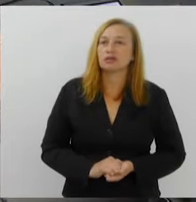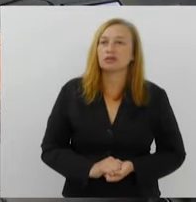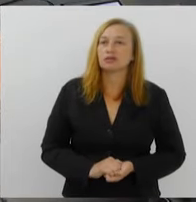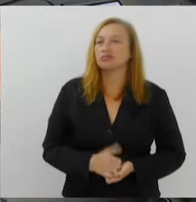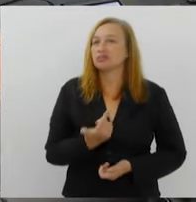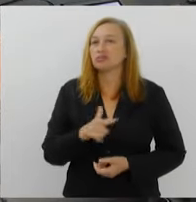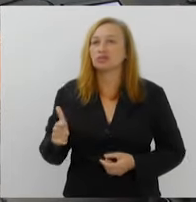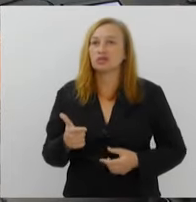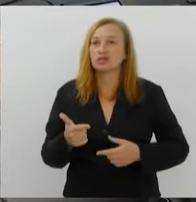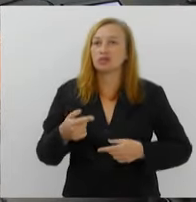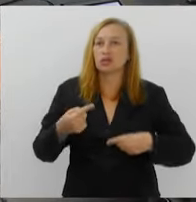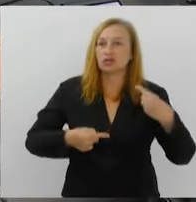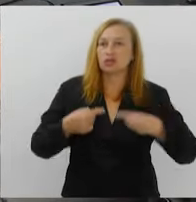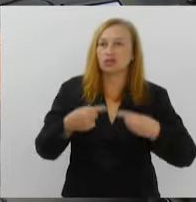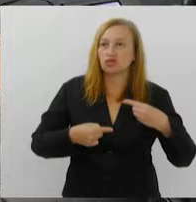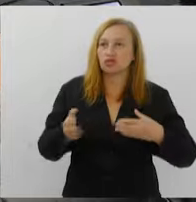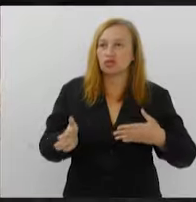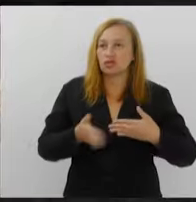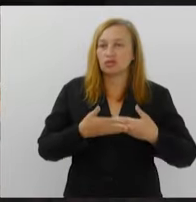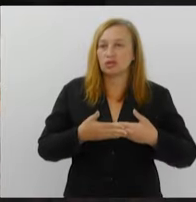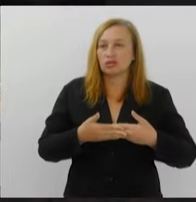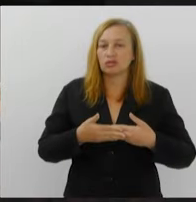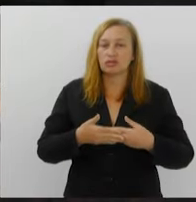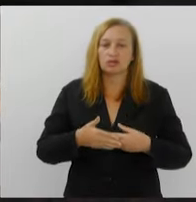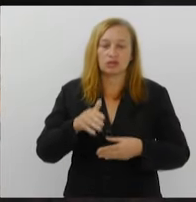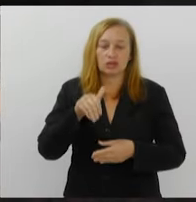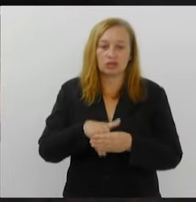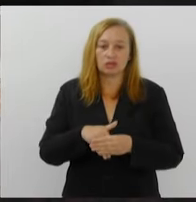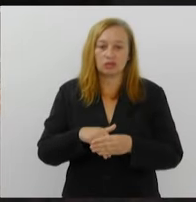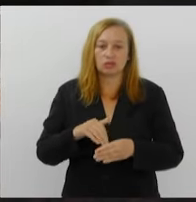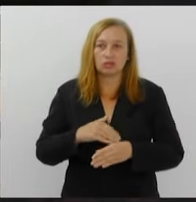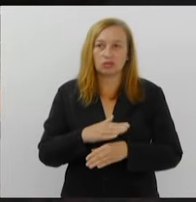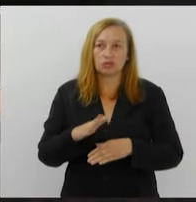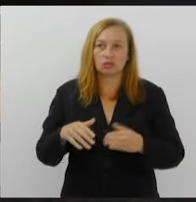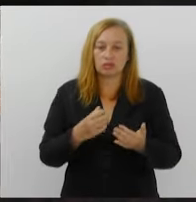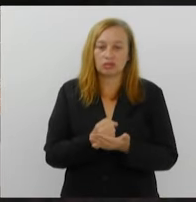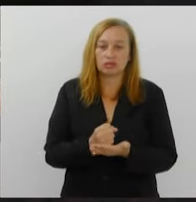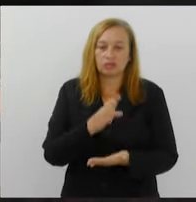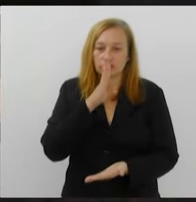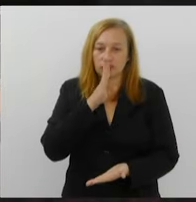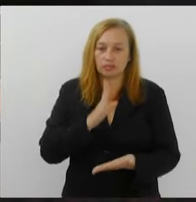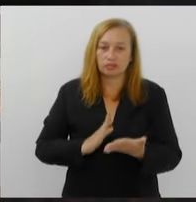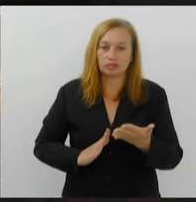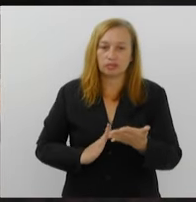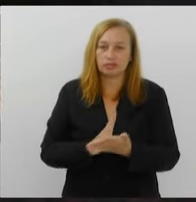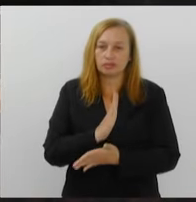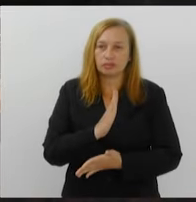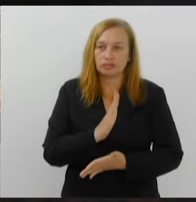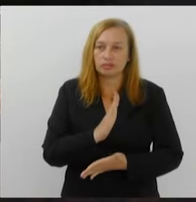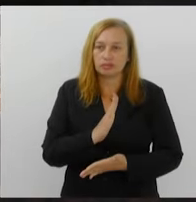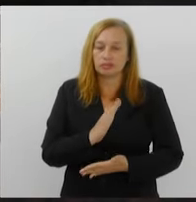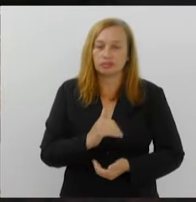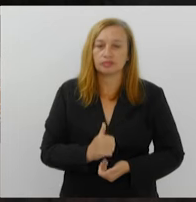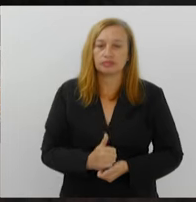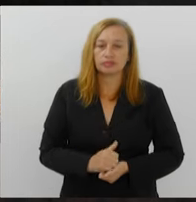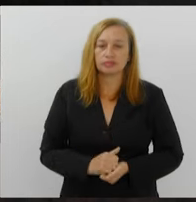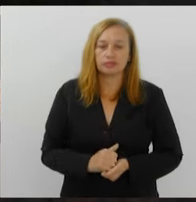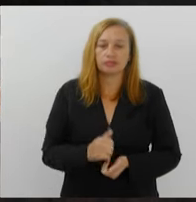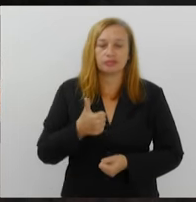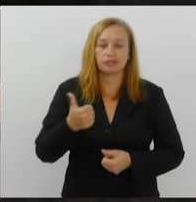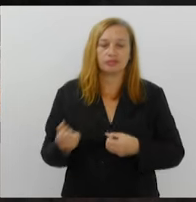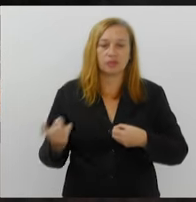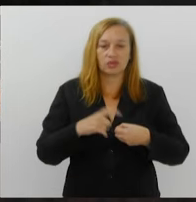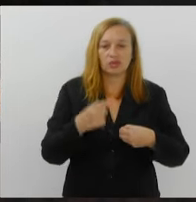Não havendo mais quem queira discutir, encerrada a discussão, em votação. Senhores que aprovam, permaneçam como estão. Aprovado em